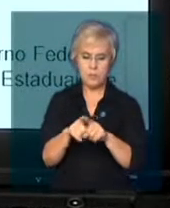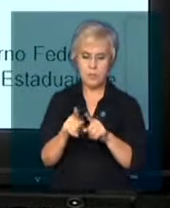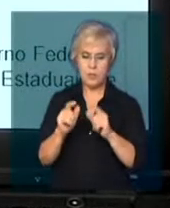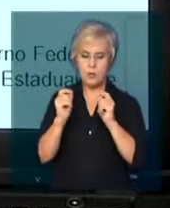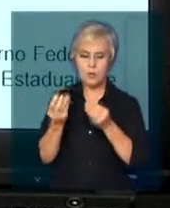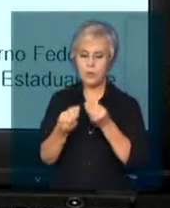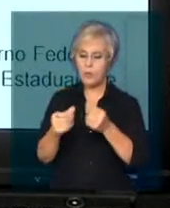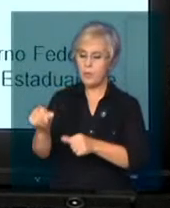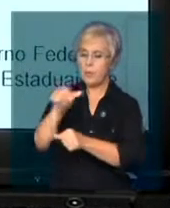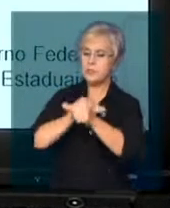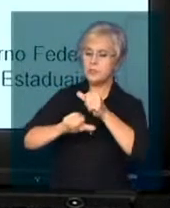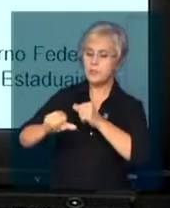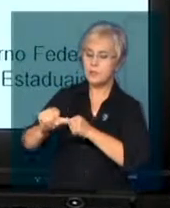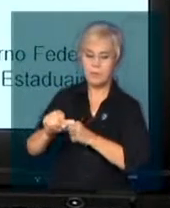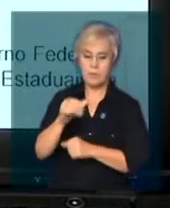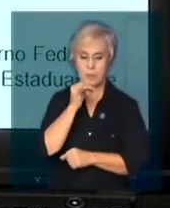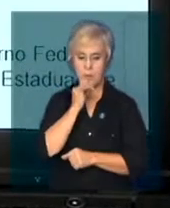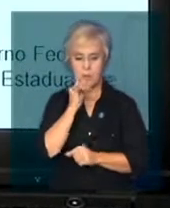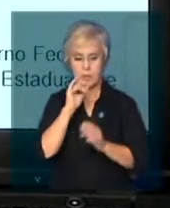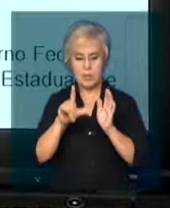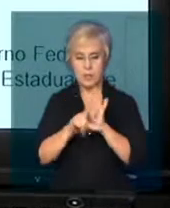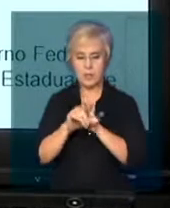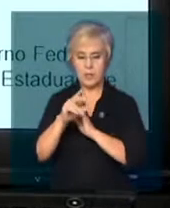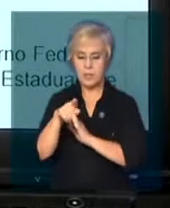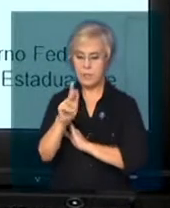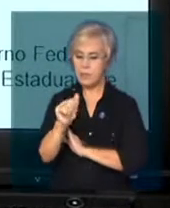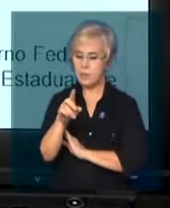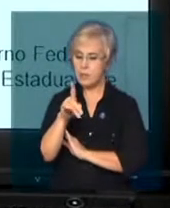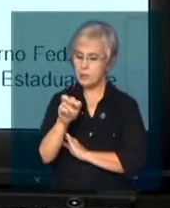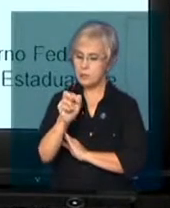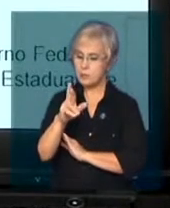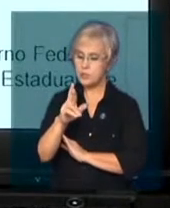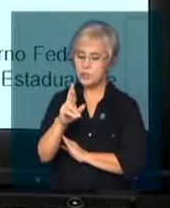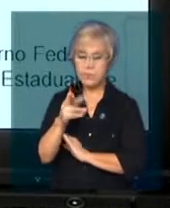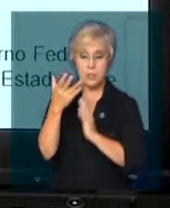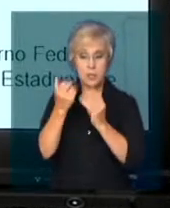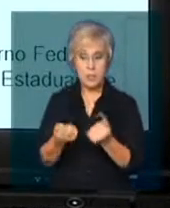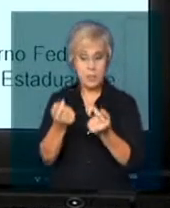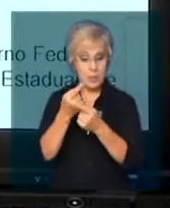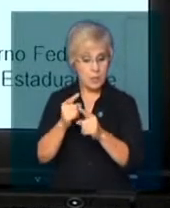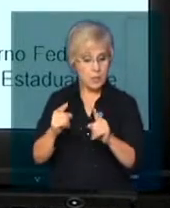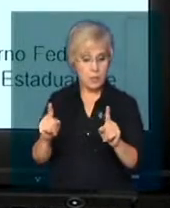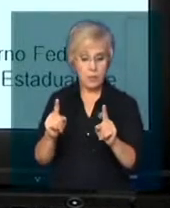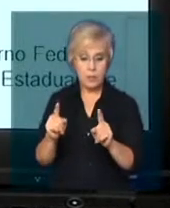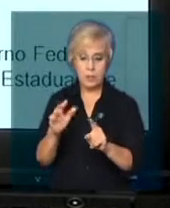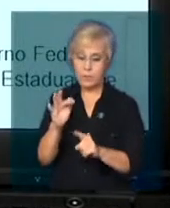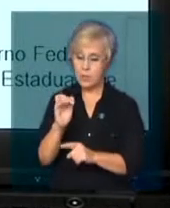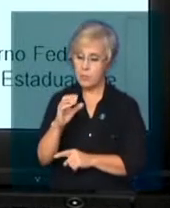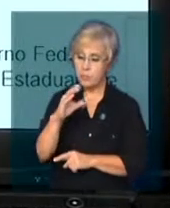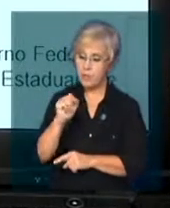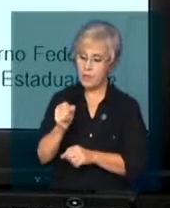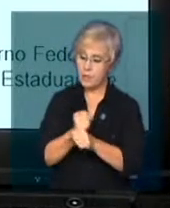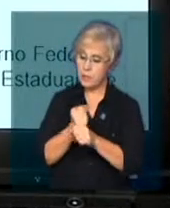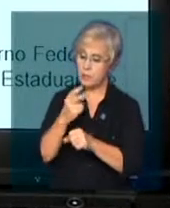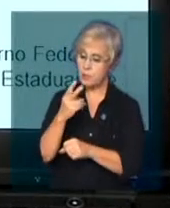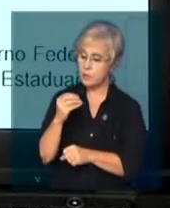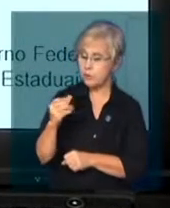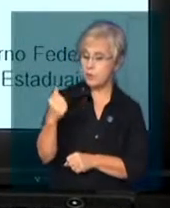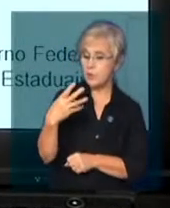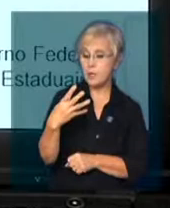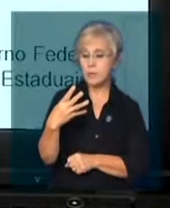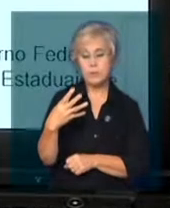Lei Candir, como é o caso aqui do estado do Mato Grosso, que está deixando de receber o FEX de 2014